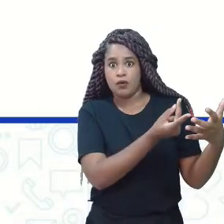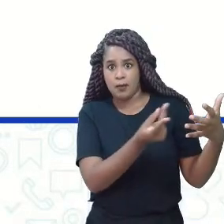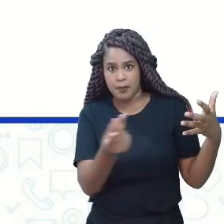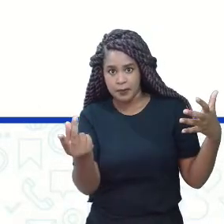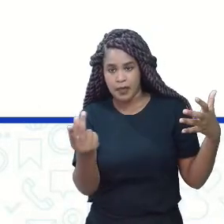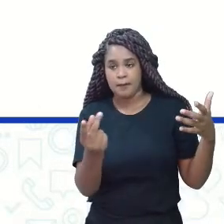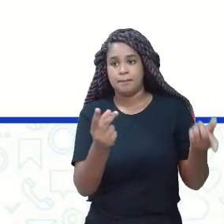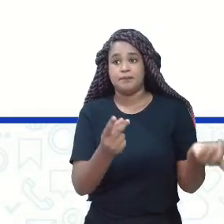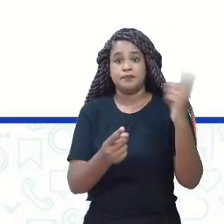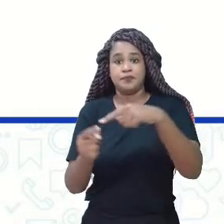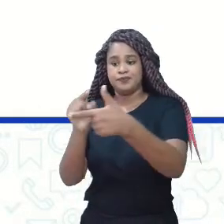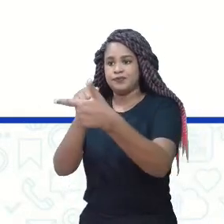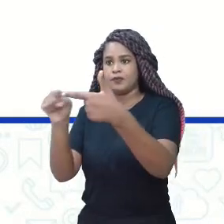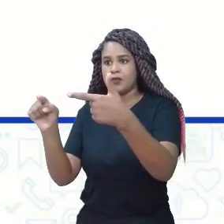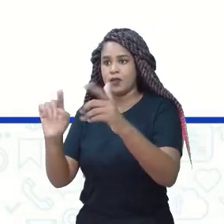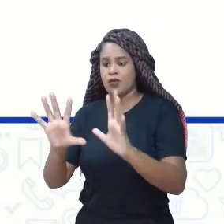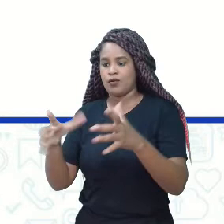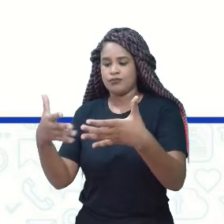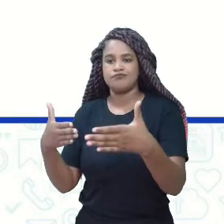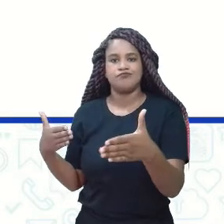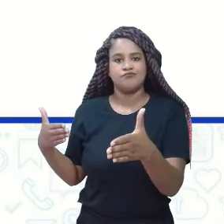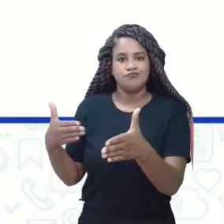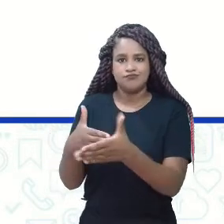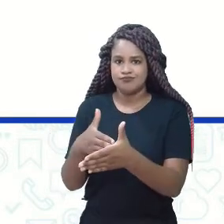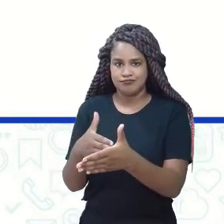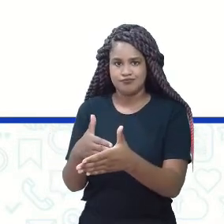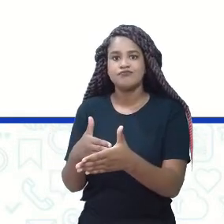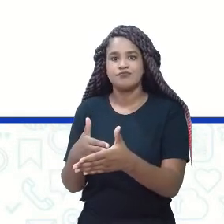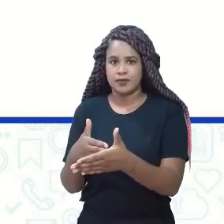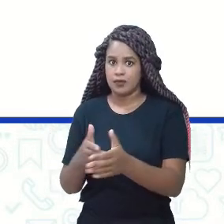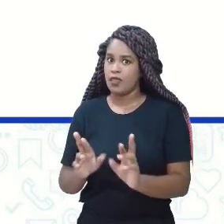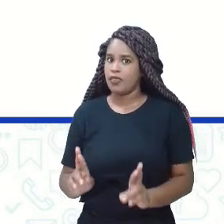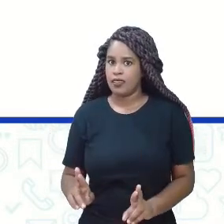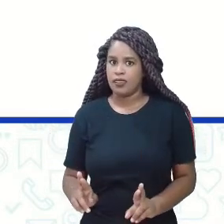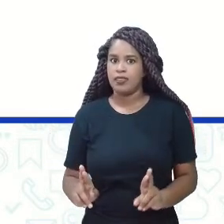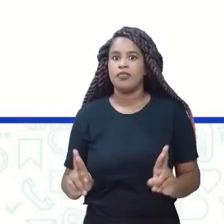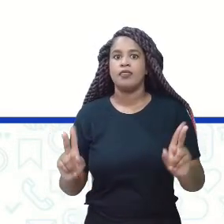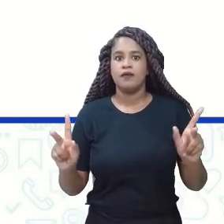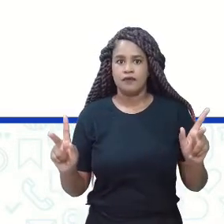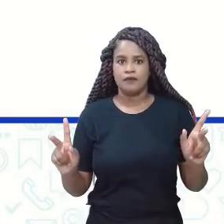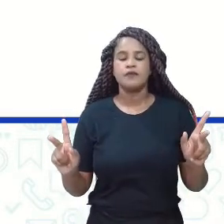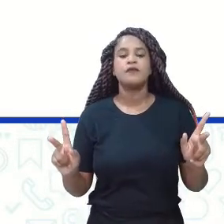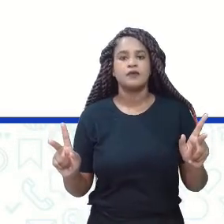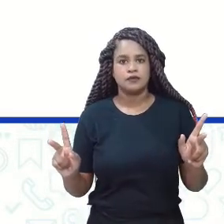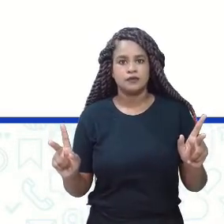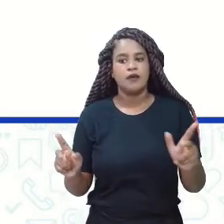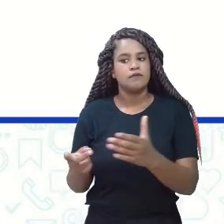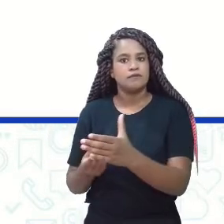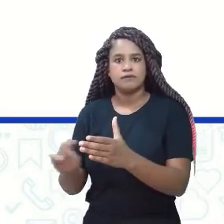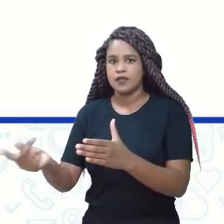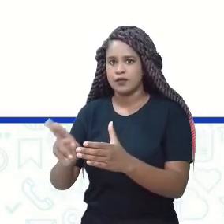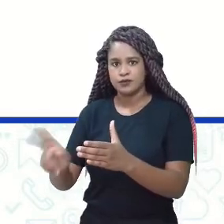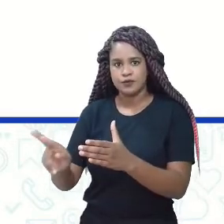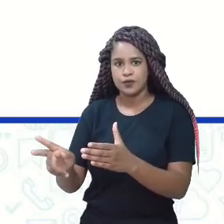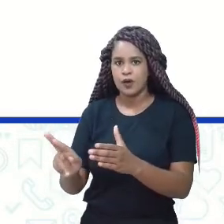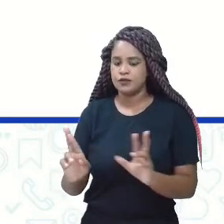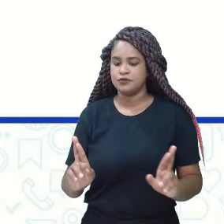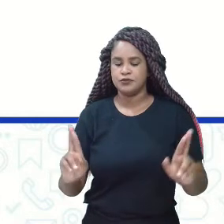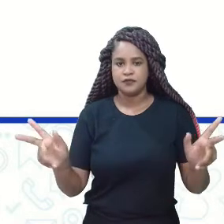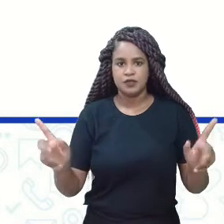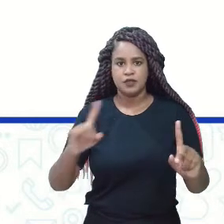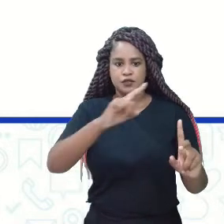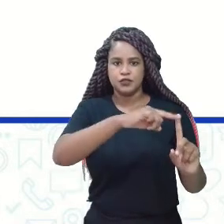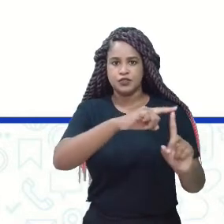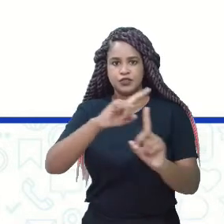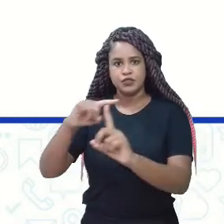infinito, diferente dos divisores, que é um conjunto finito. Então, a gente já tem aí a diferença entre múltiplos e divisores de acordo com o tipo